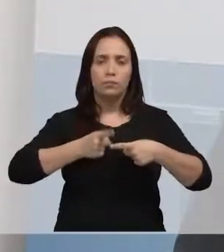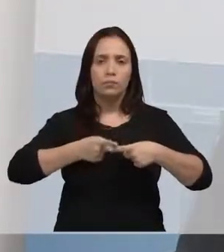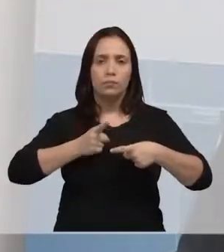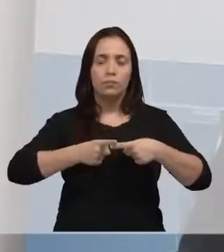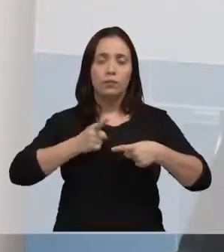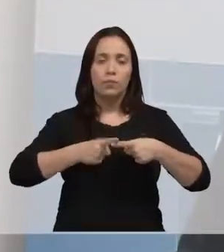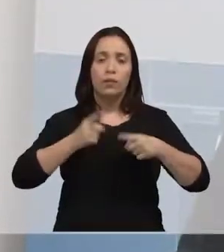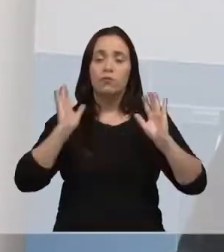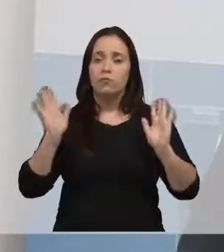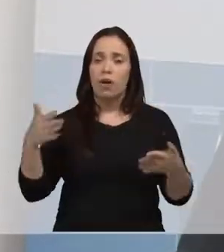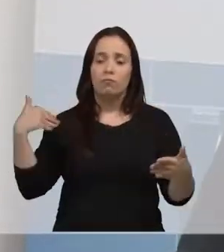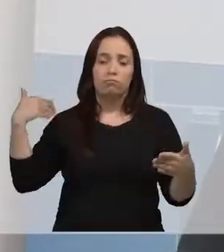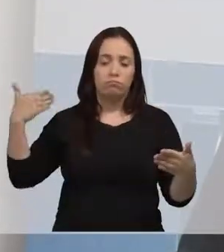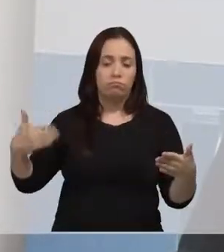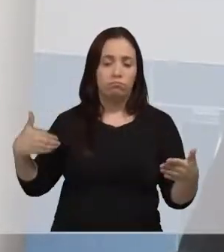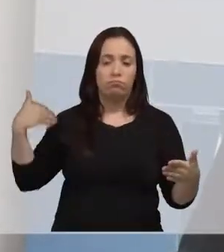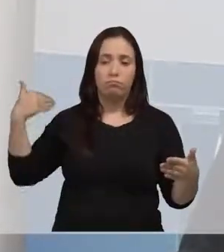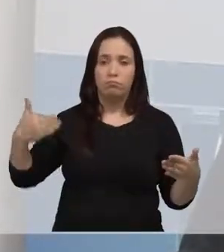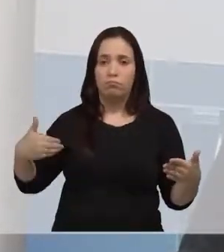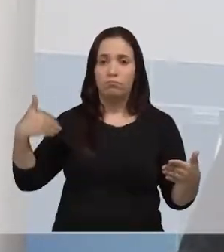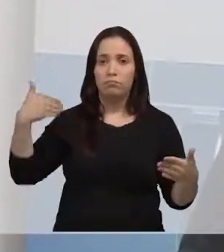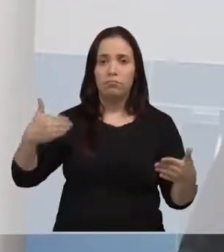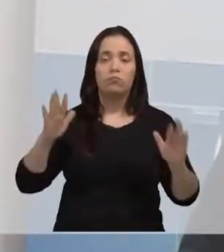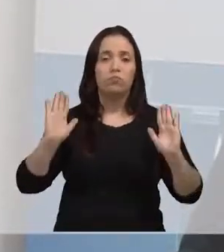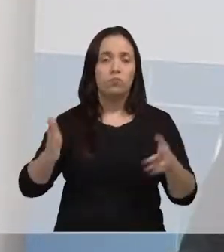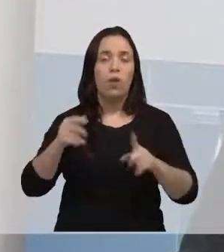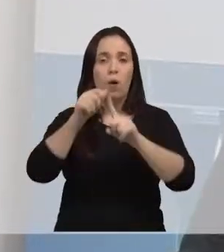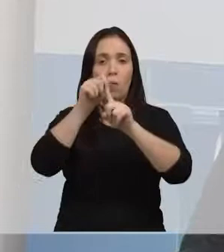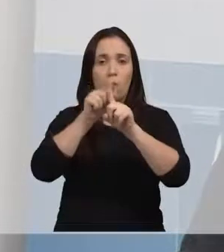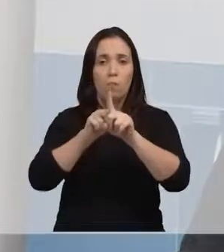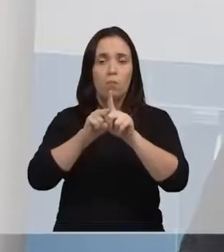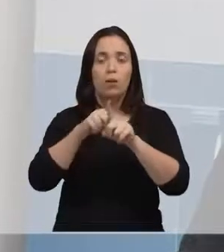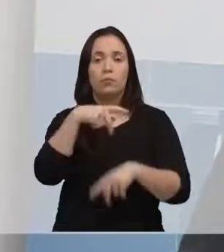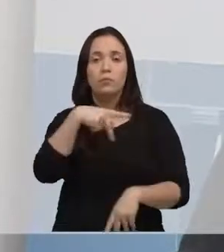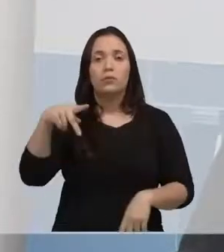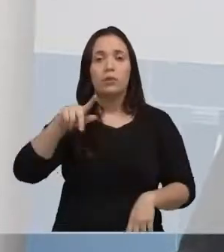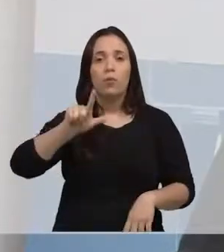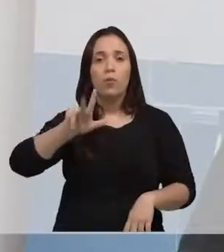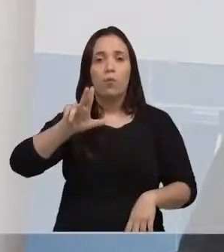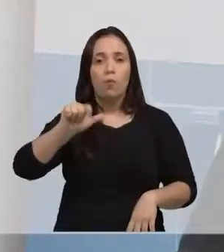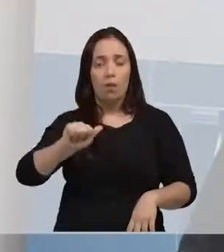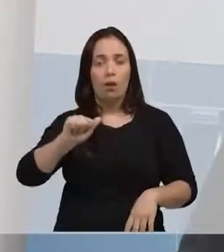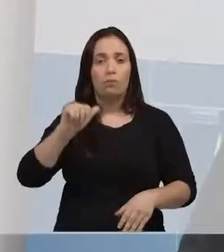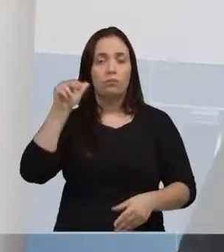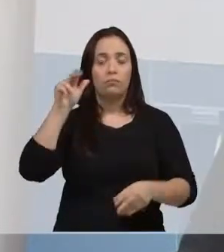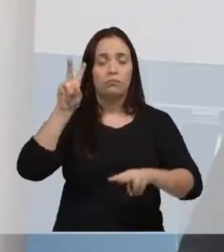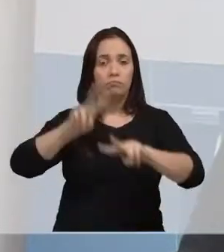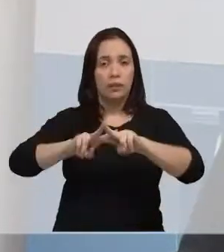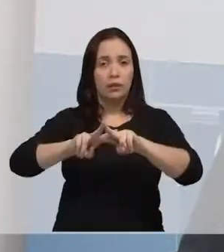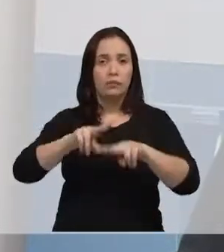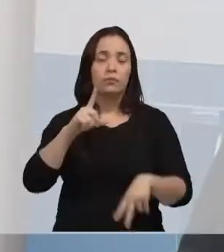o tempo passou, nós passamos de um mês da prisão do presidente Lula e